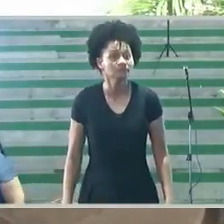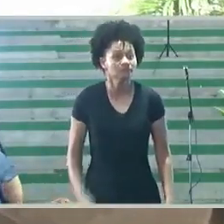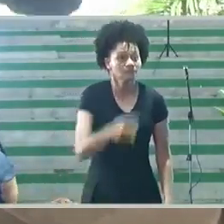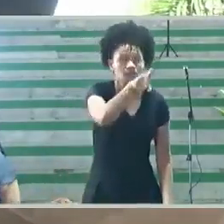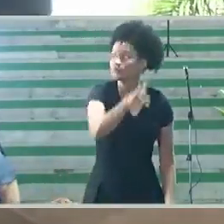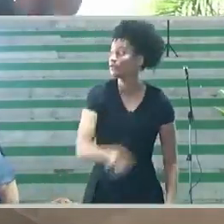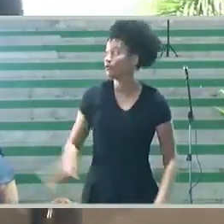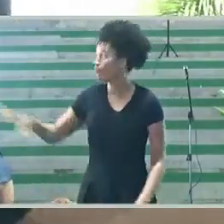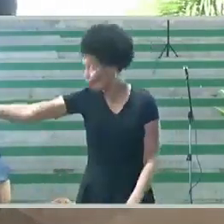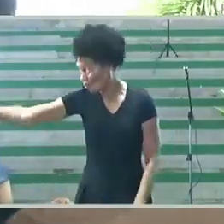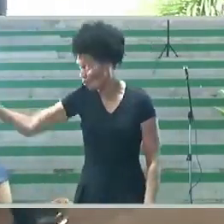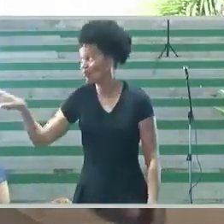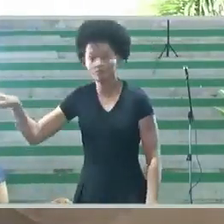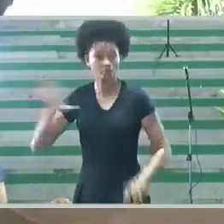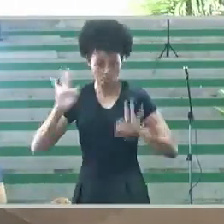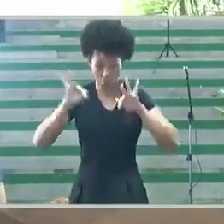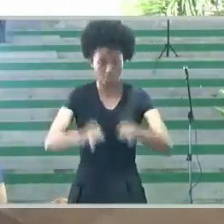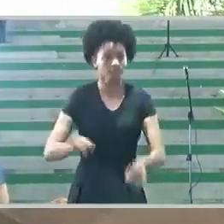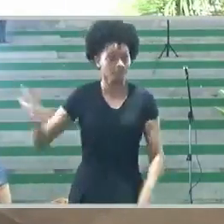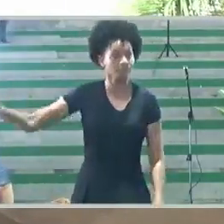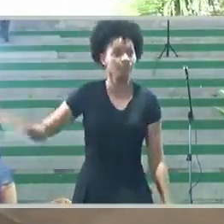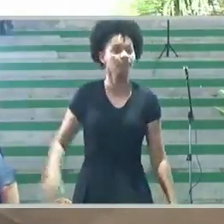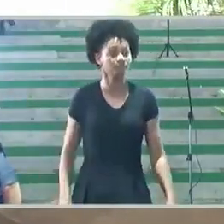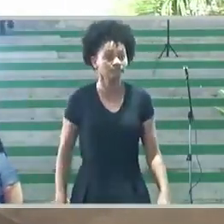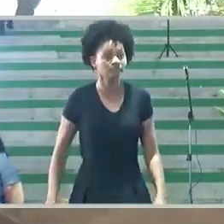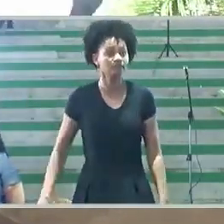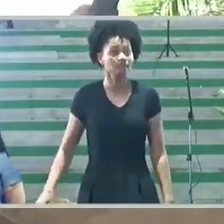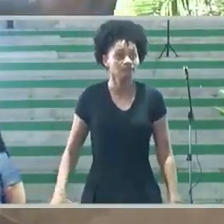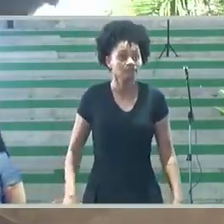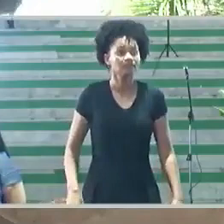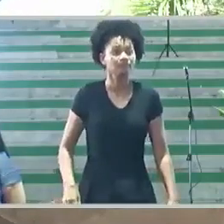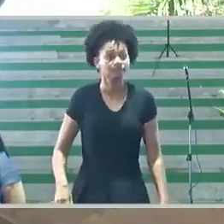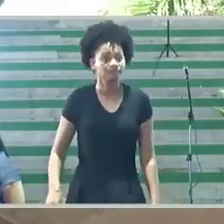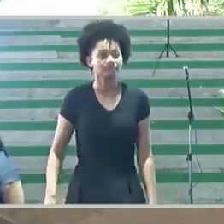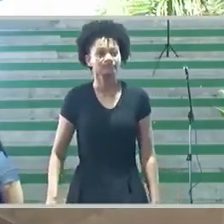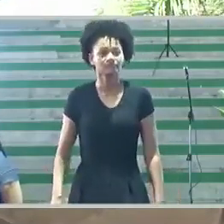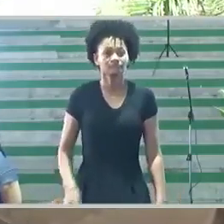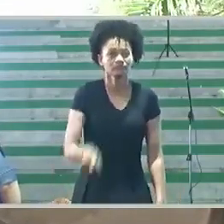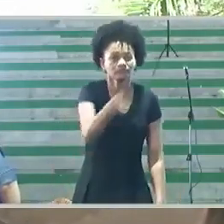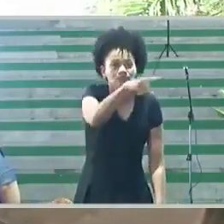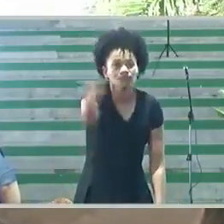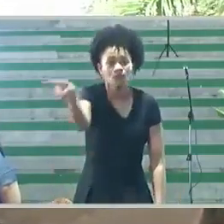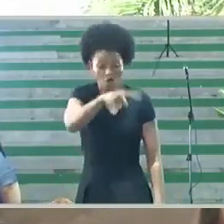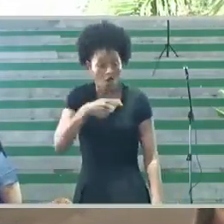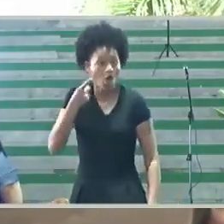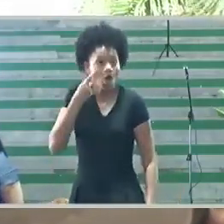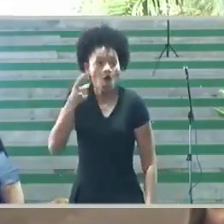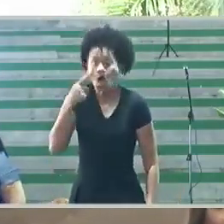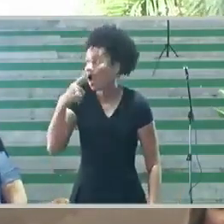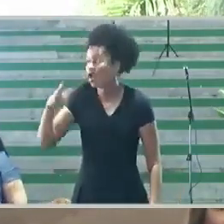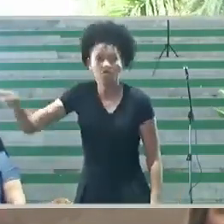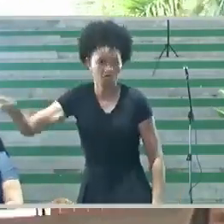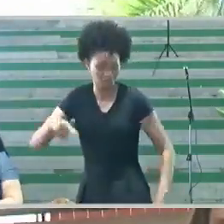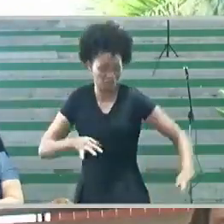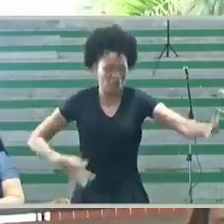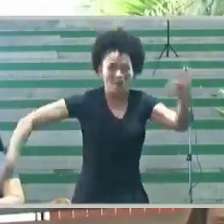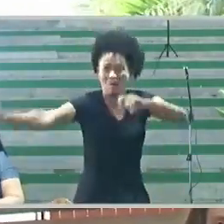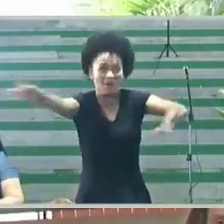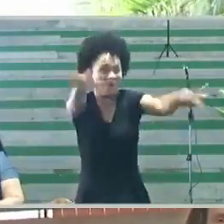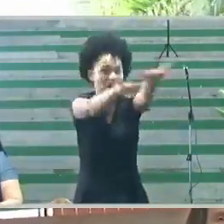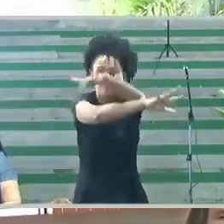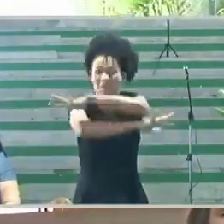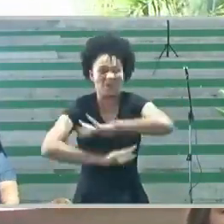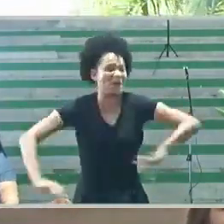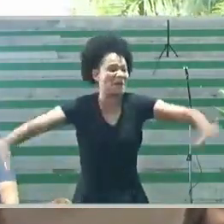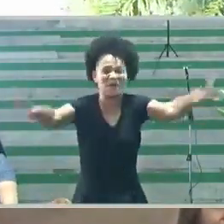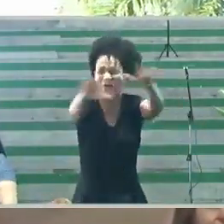Segura a nota que eu vou encerrar. Maior. Nós vamos fazer o maior momento de adoração que a gente já